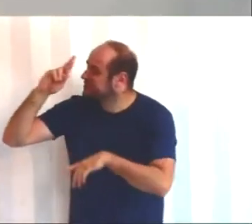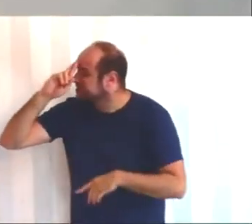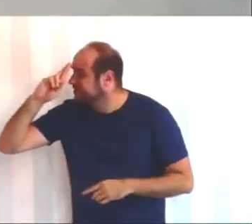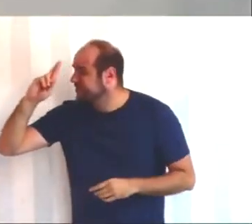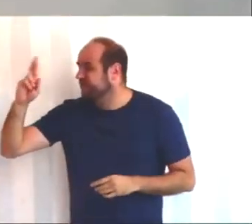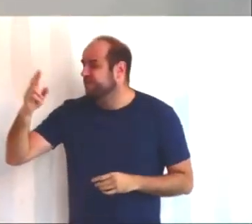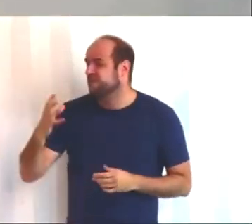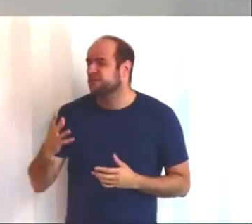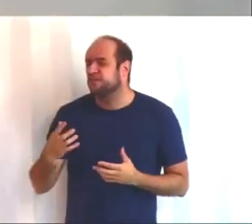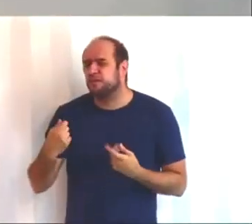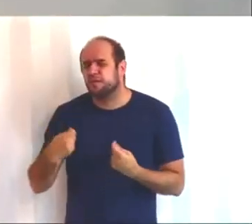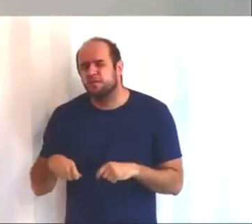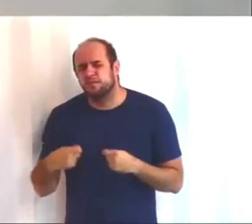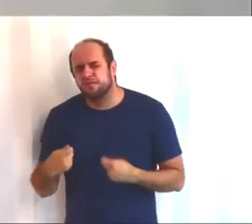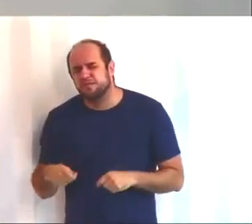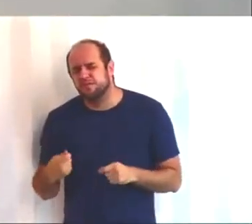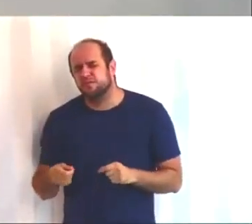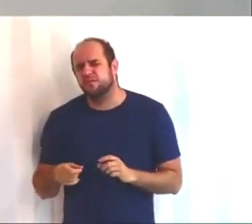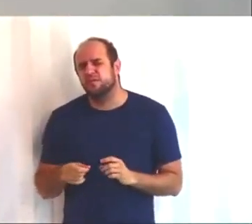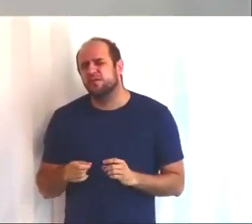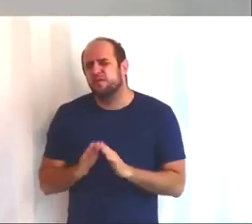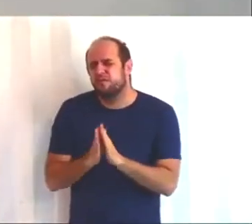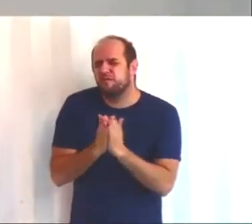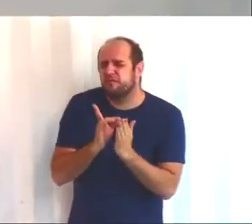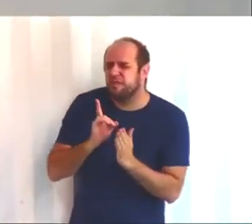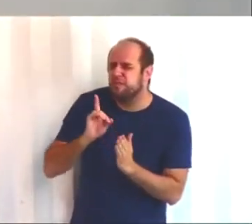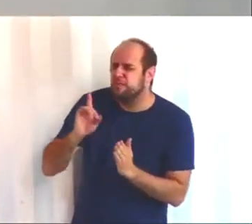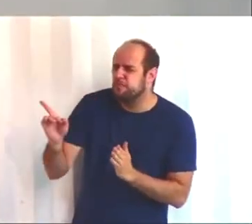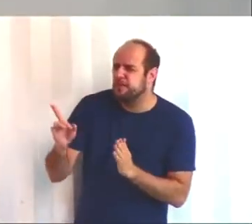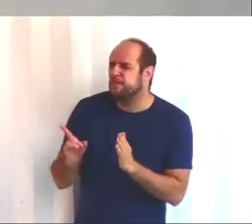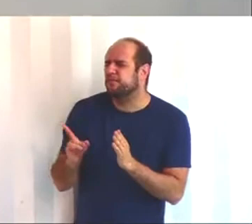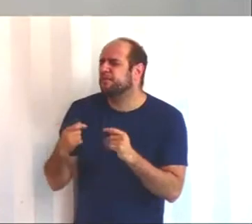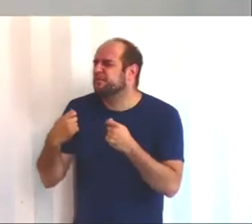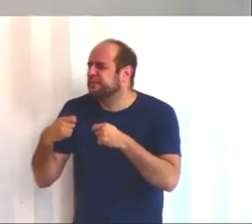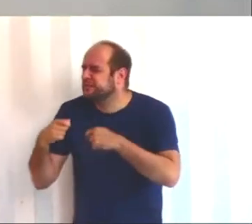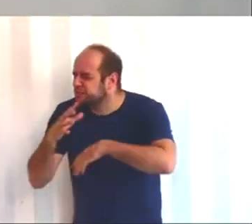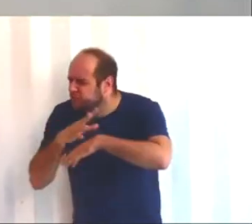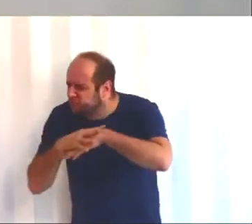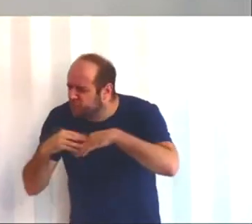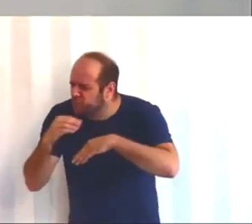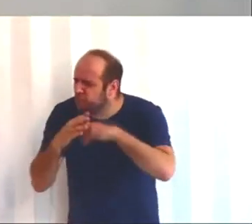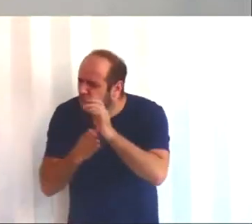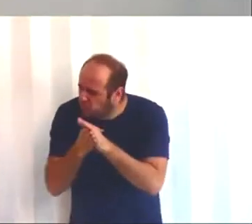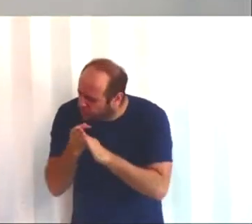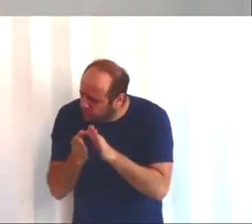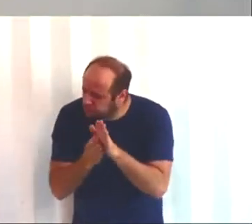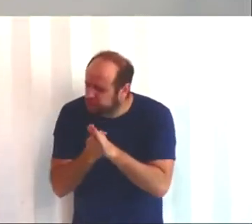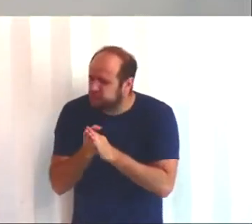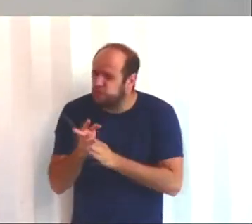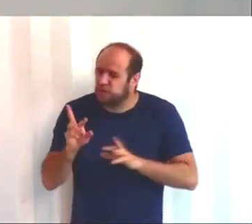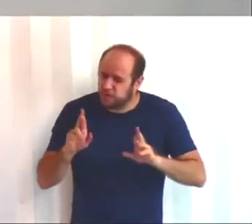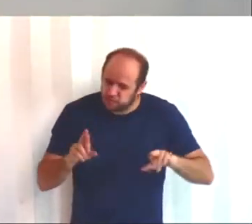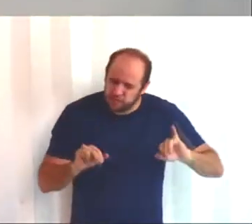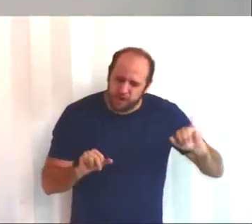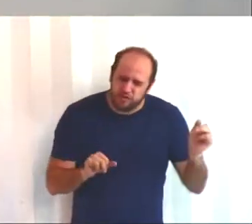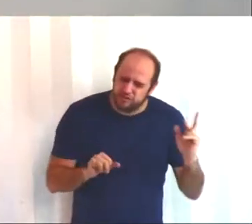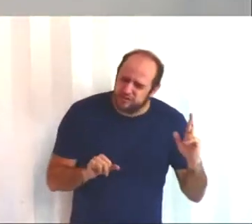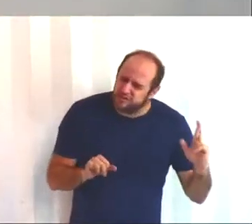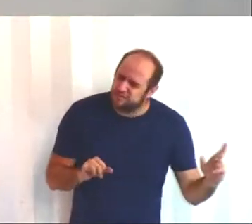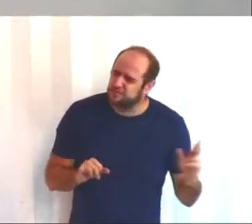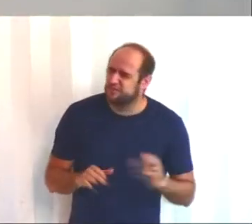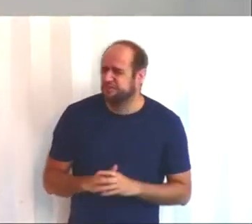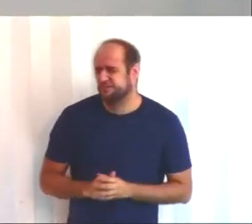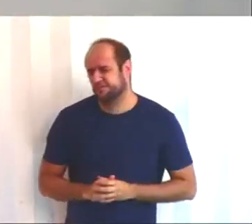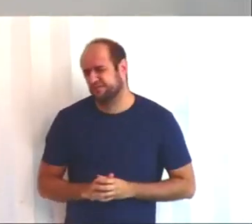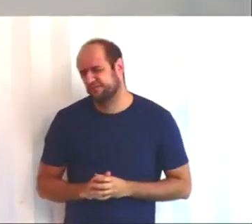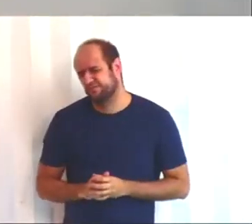desarmar-me contra a palavra de Deus. Eu preciso do consolo, este consolo que Jeremias recebeu. Talvez alguns